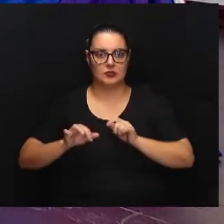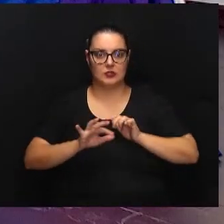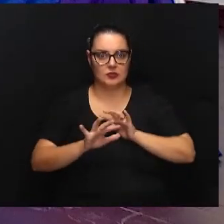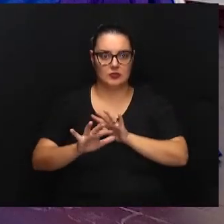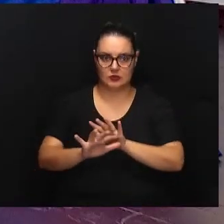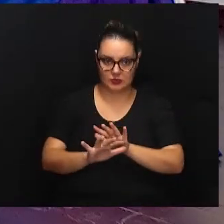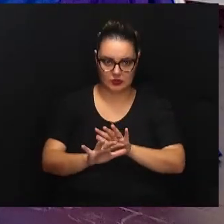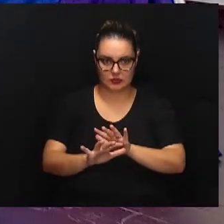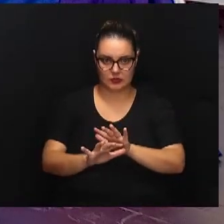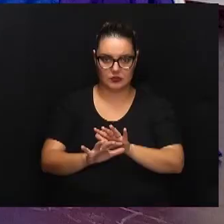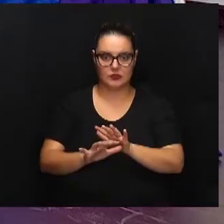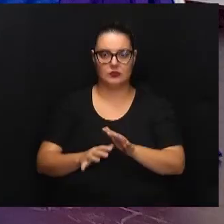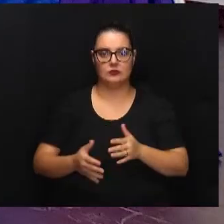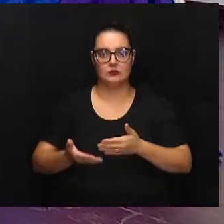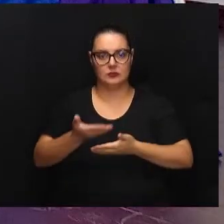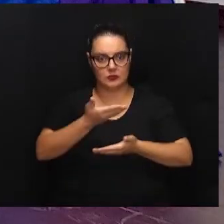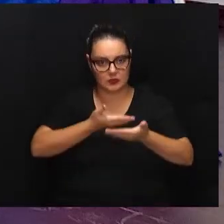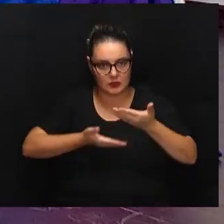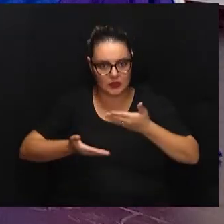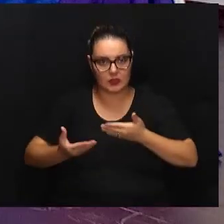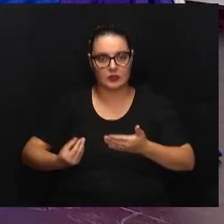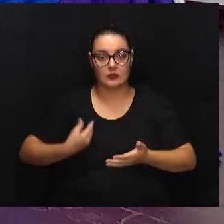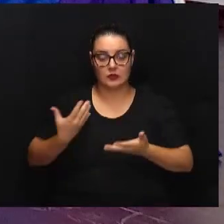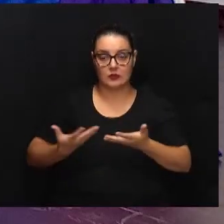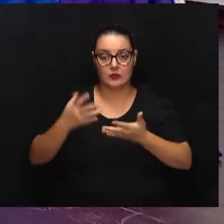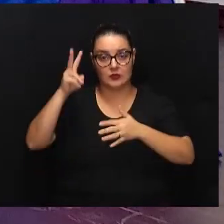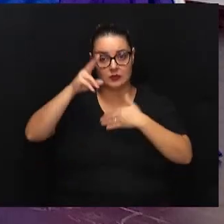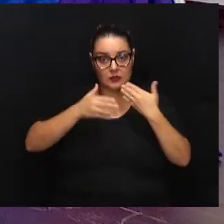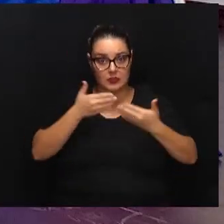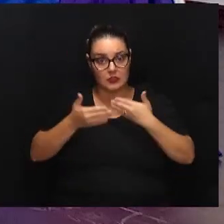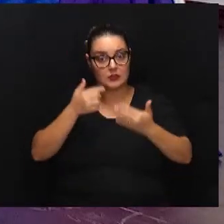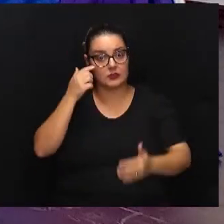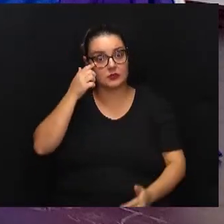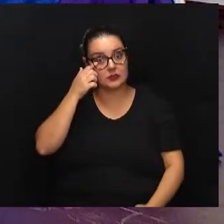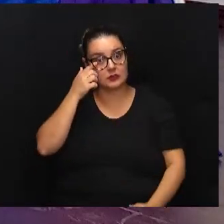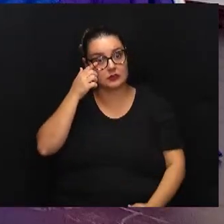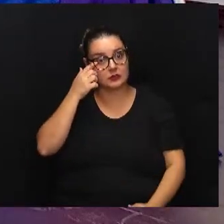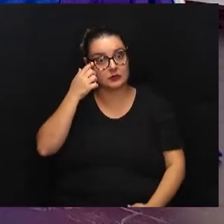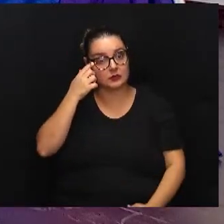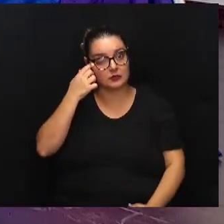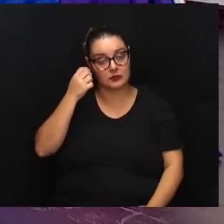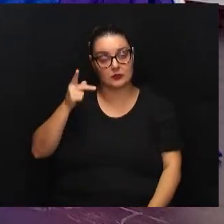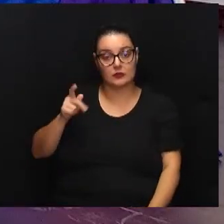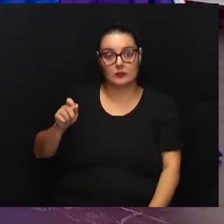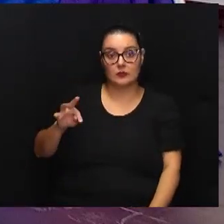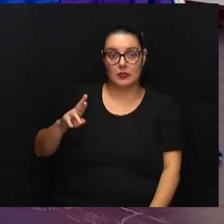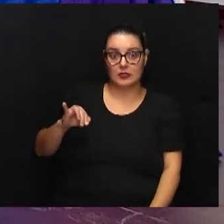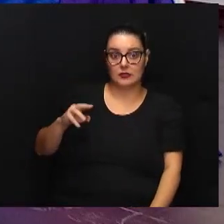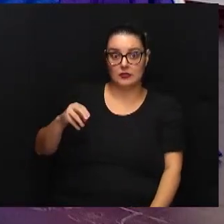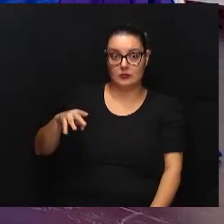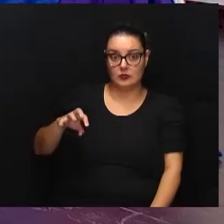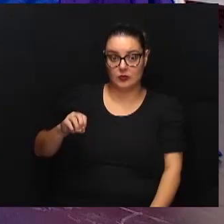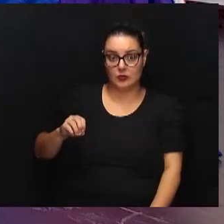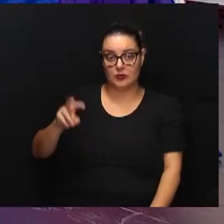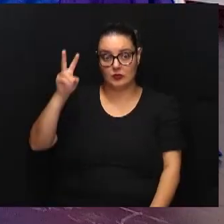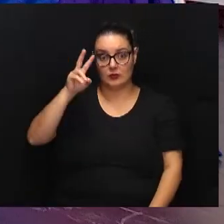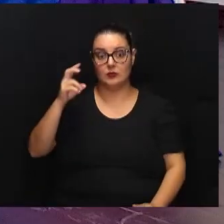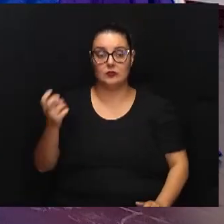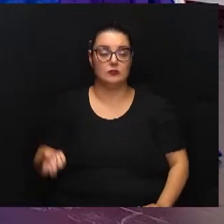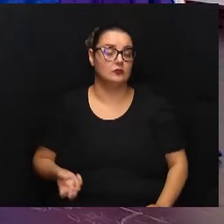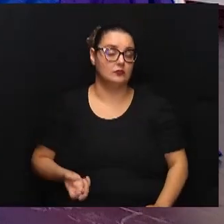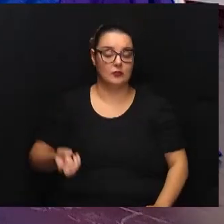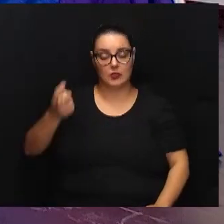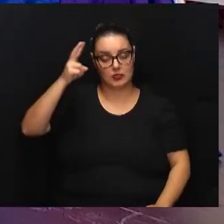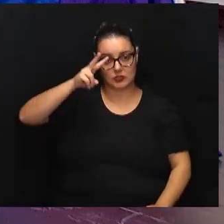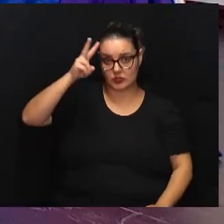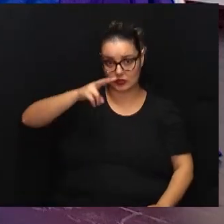revivida historicamente, um patrimônio cultural, né, uma manifestação cultural, isso, e caminhando para esses